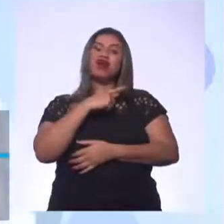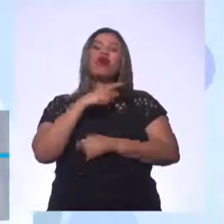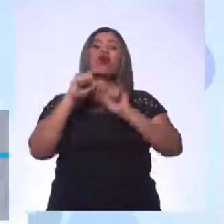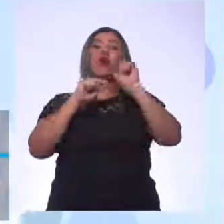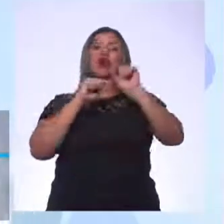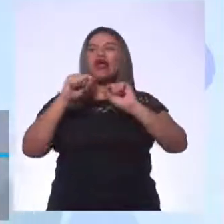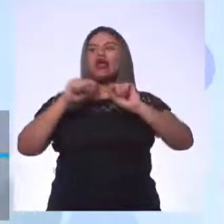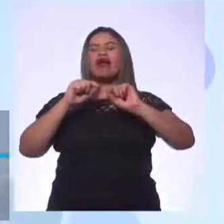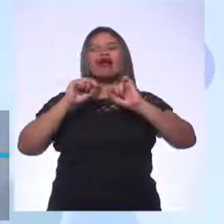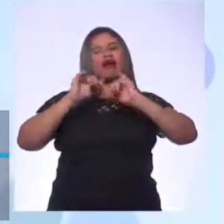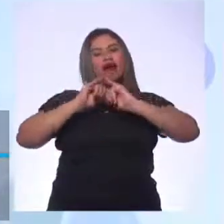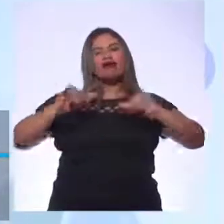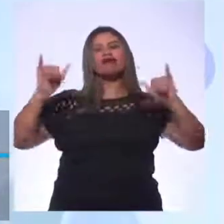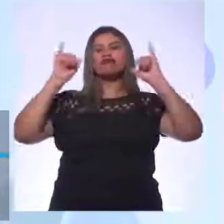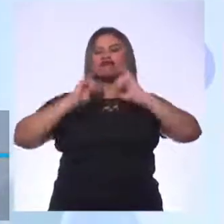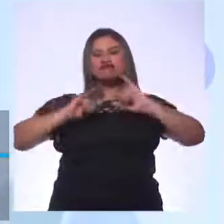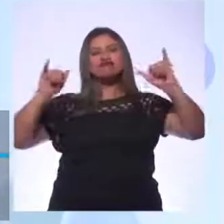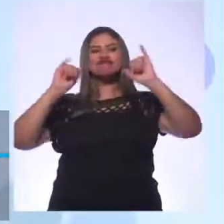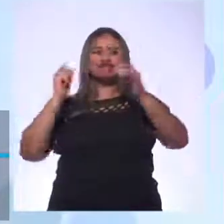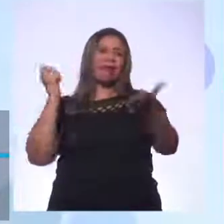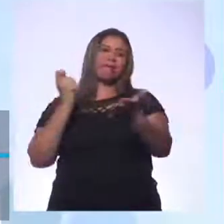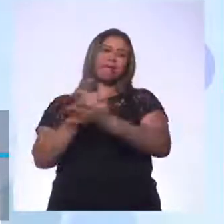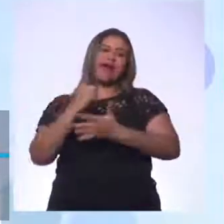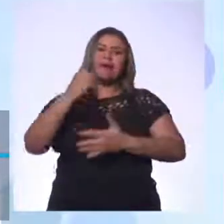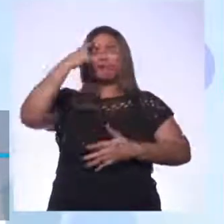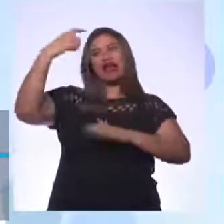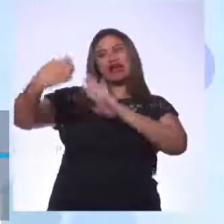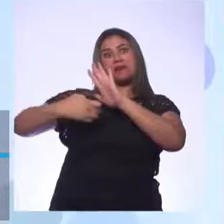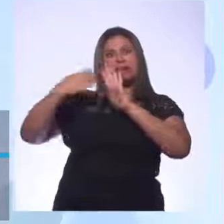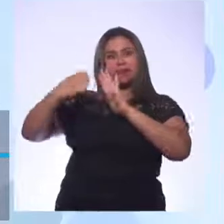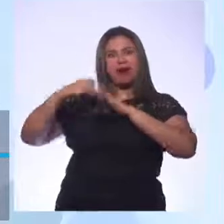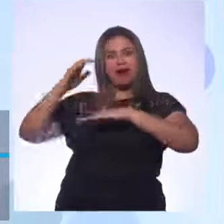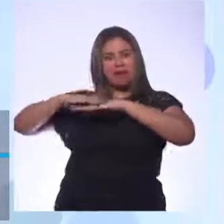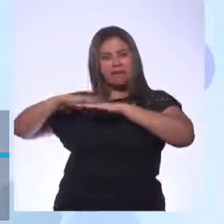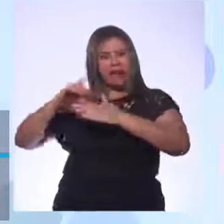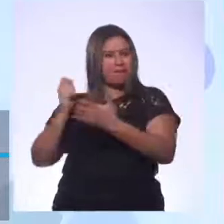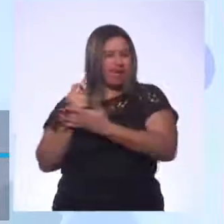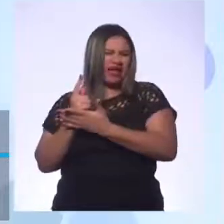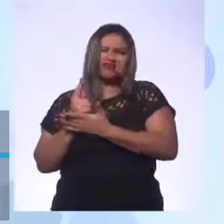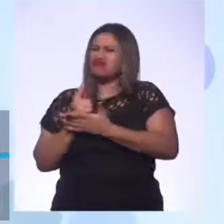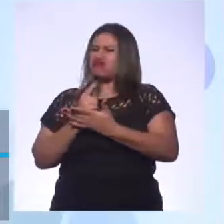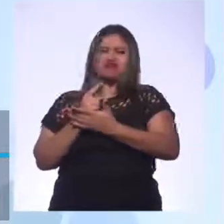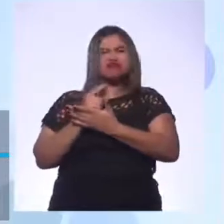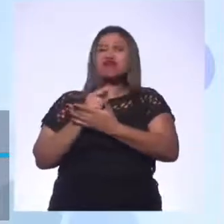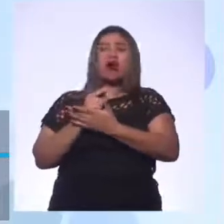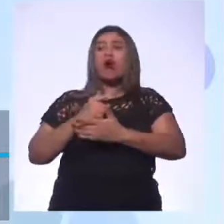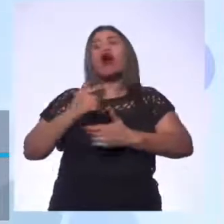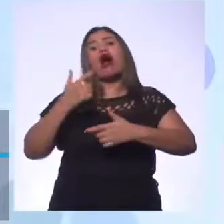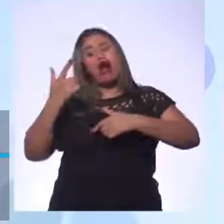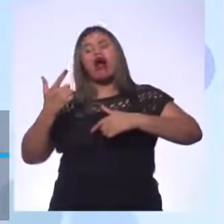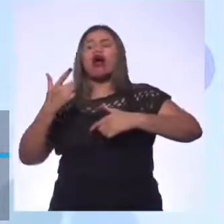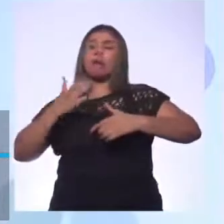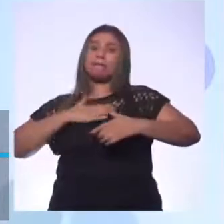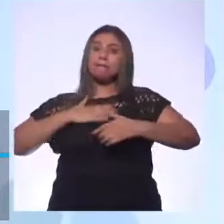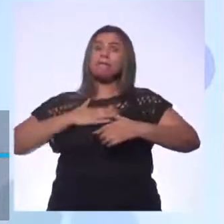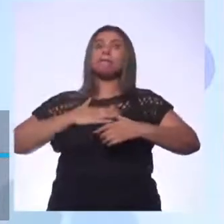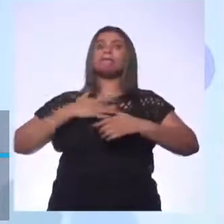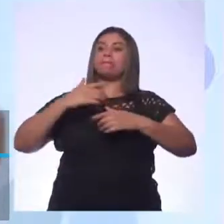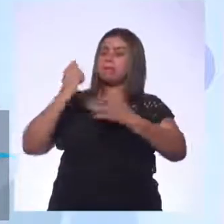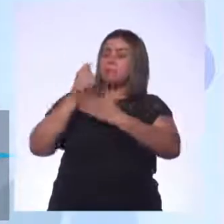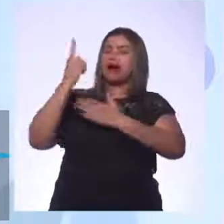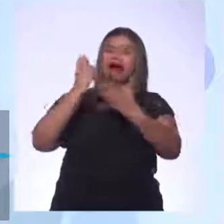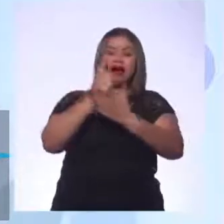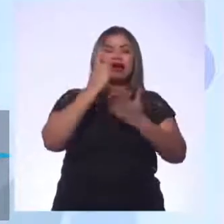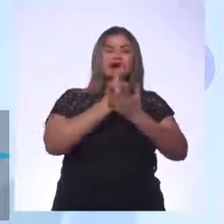da publicidade. Então é você que paga, não é a empresa, é você que comprou que paga. Assim como é você que paga também todos